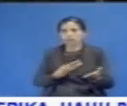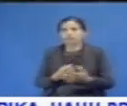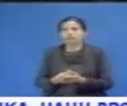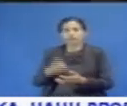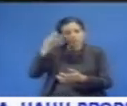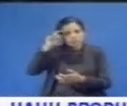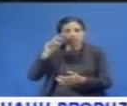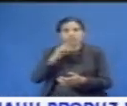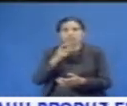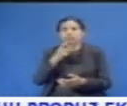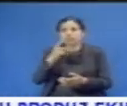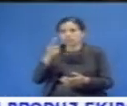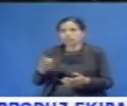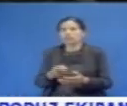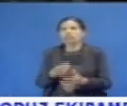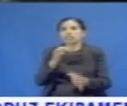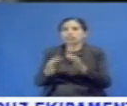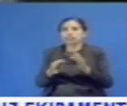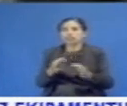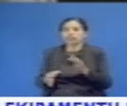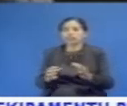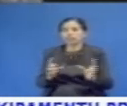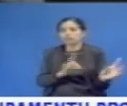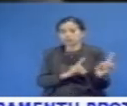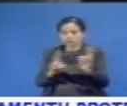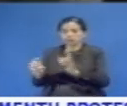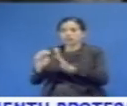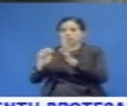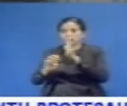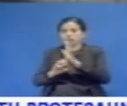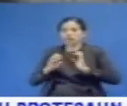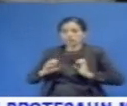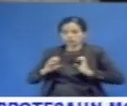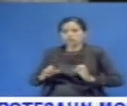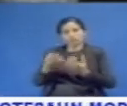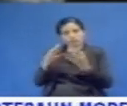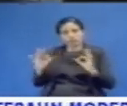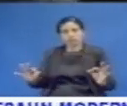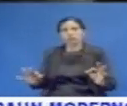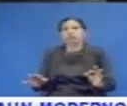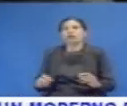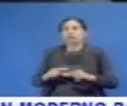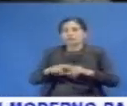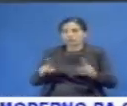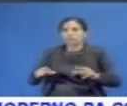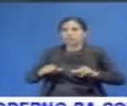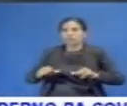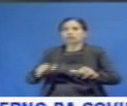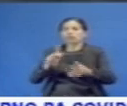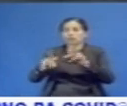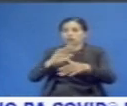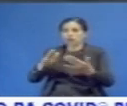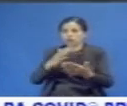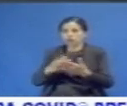Xanana Guzmão reconhece, mas que a implementação estado de emergência termina ona. Mas B continua a encorajar a sociedade a tornar